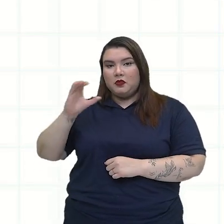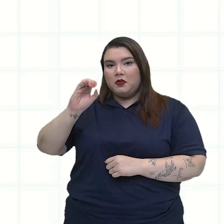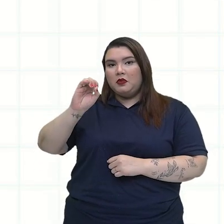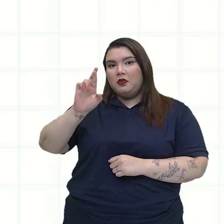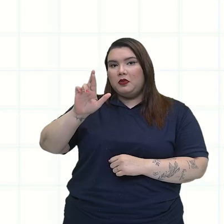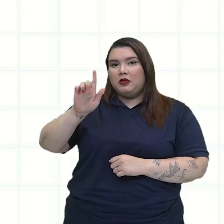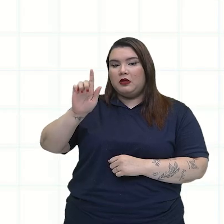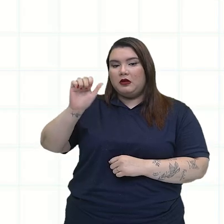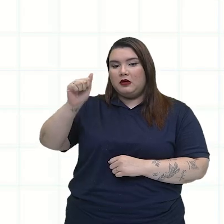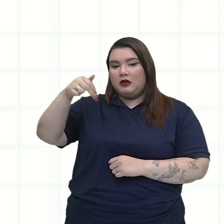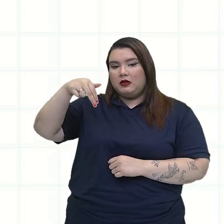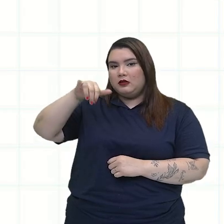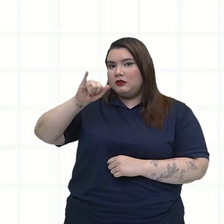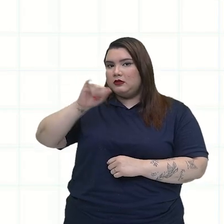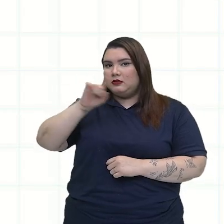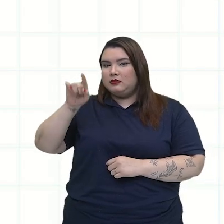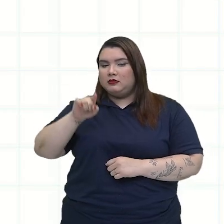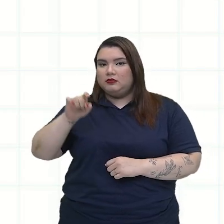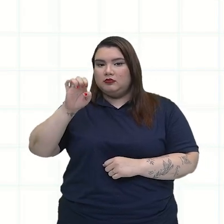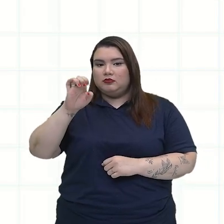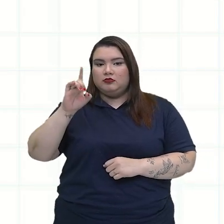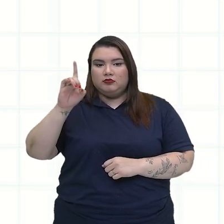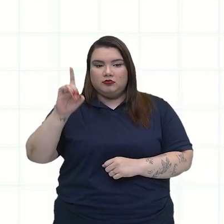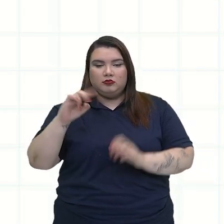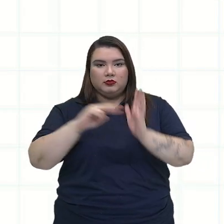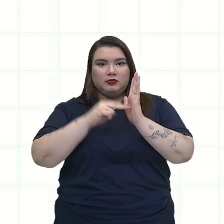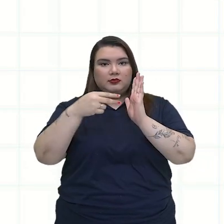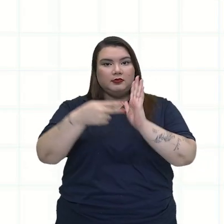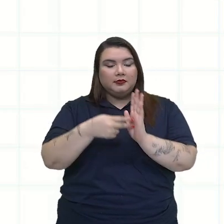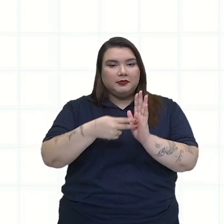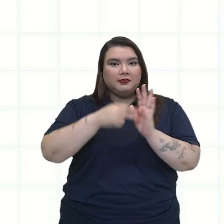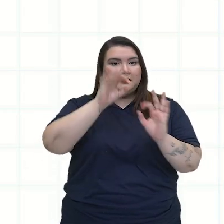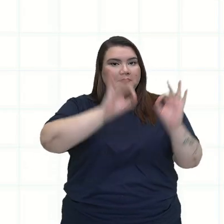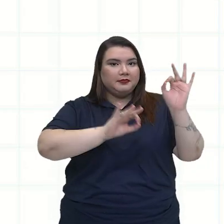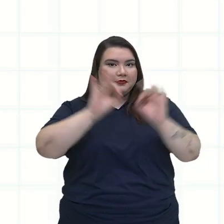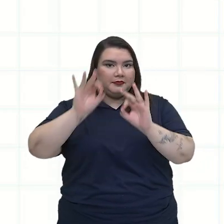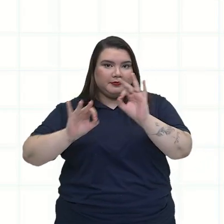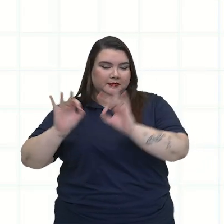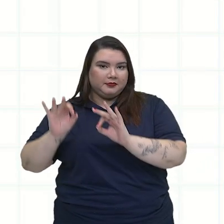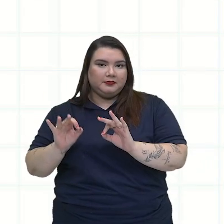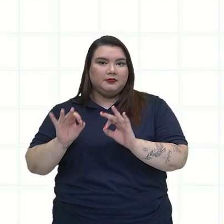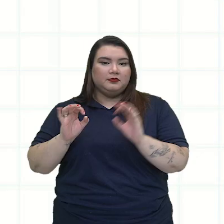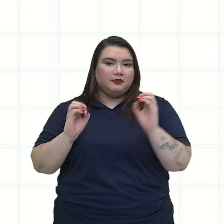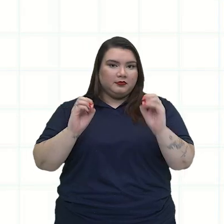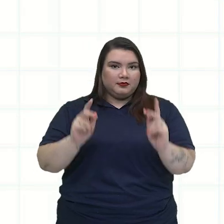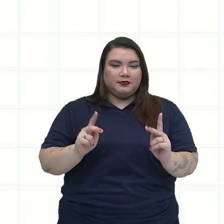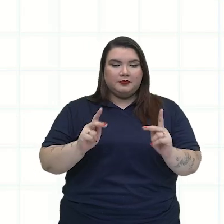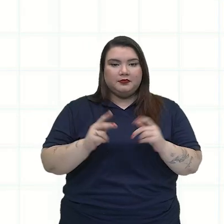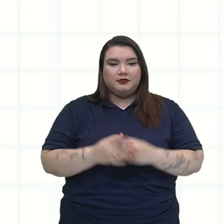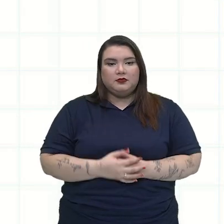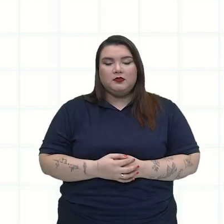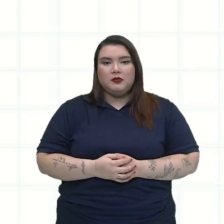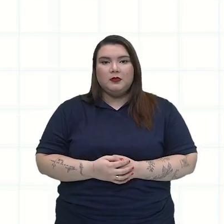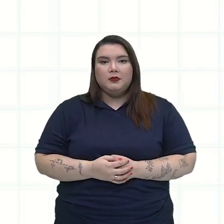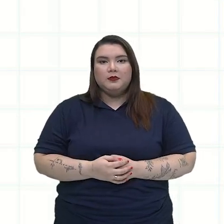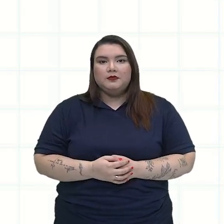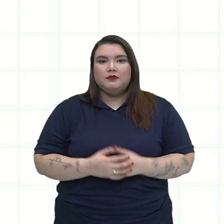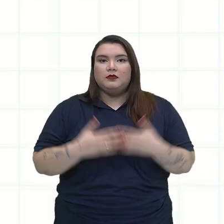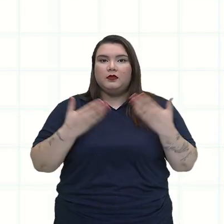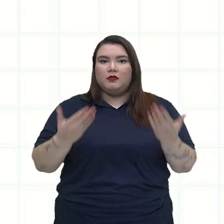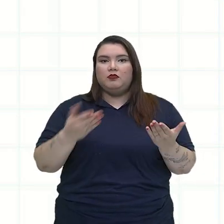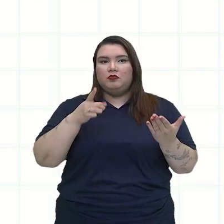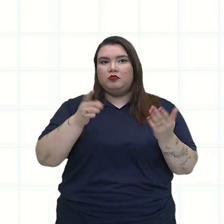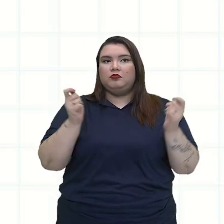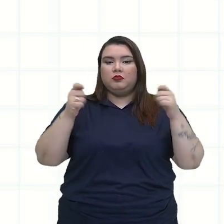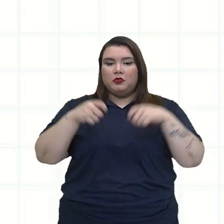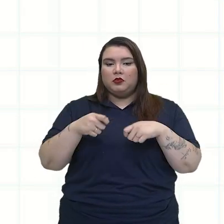Organized, organized, que quer dizer organizado, tá? Então, você